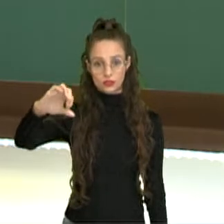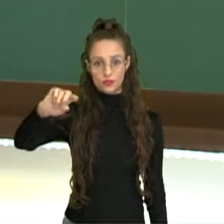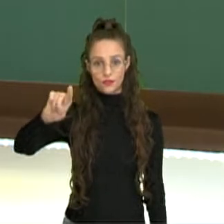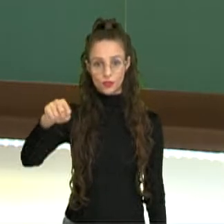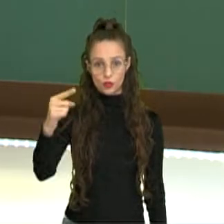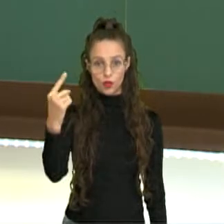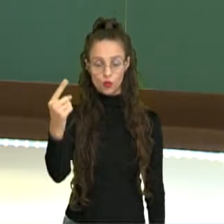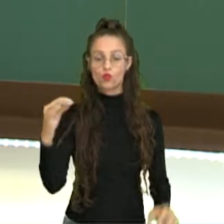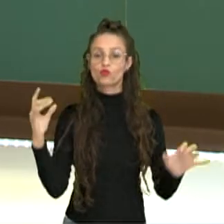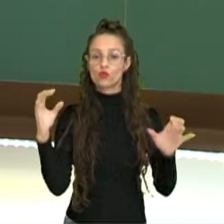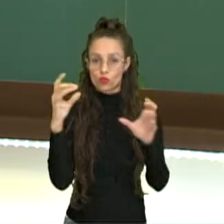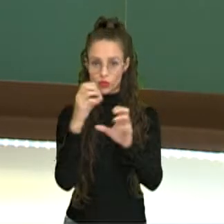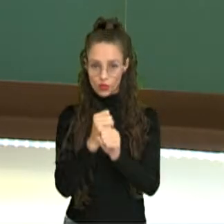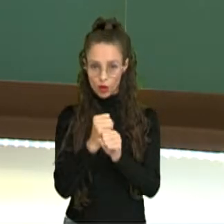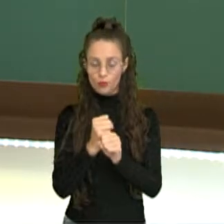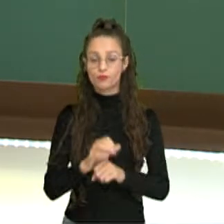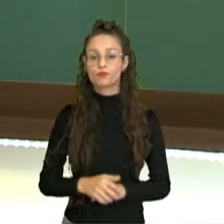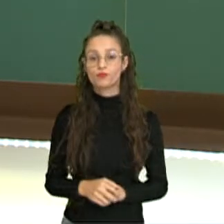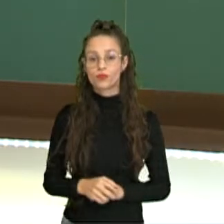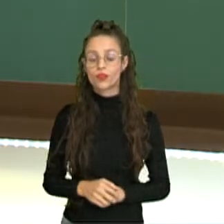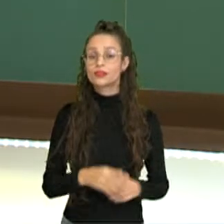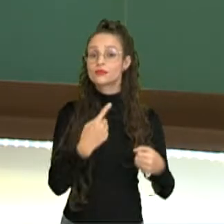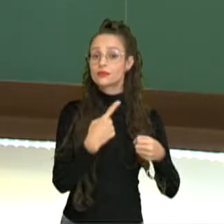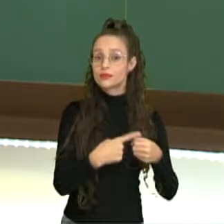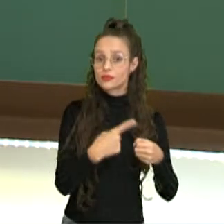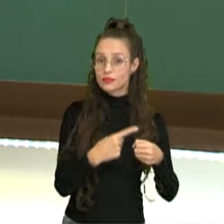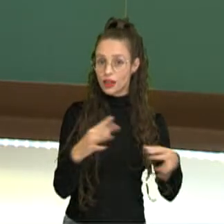79,1 do total, a região urbana